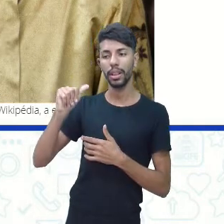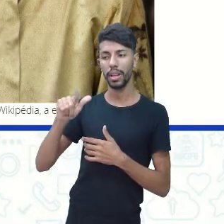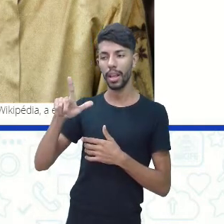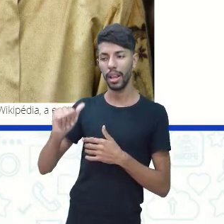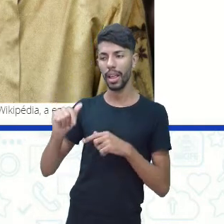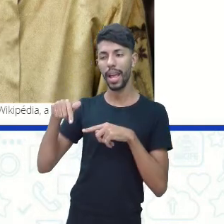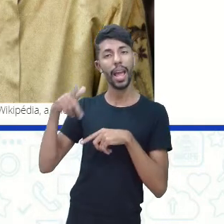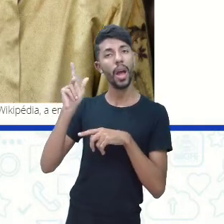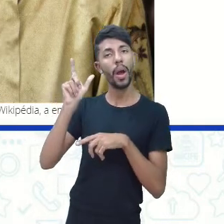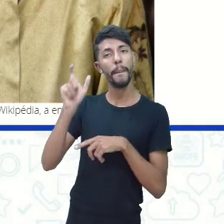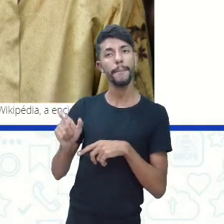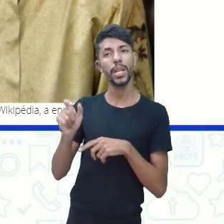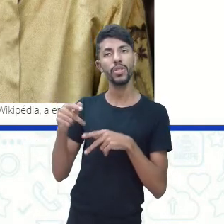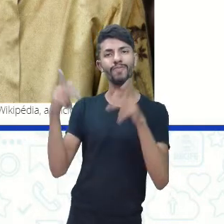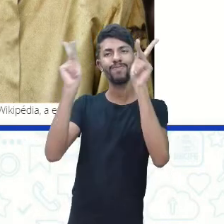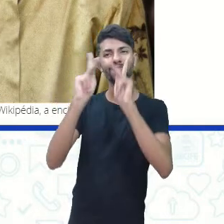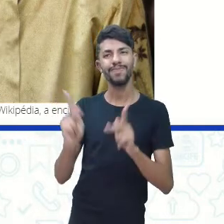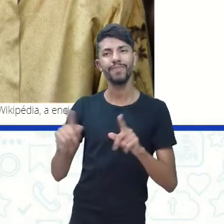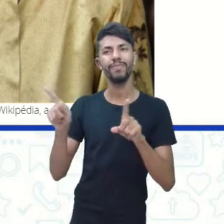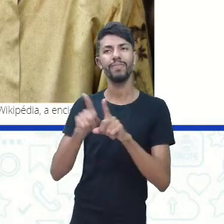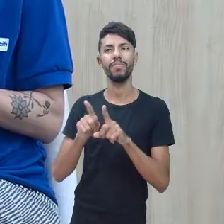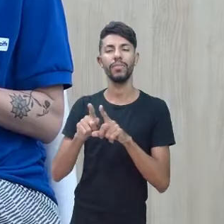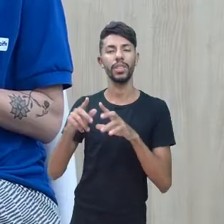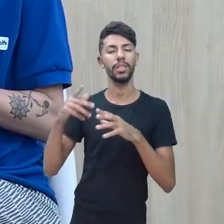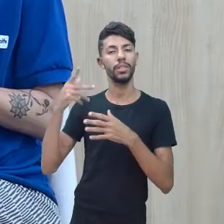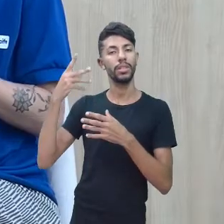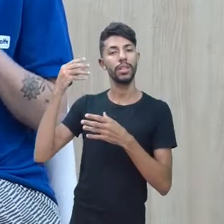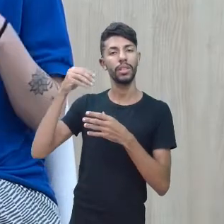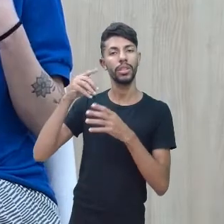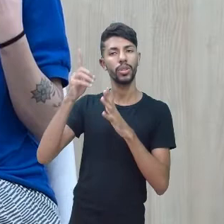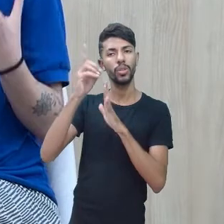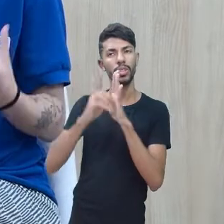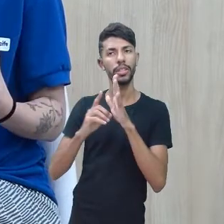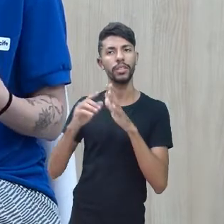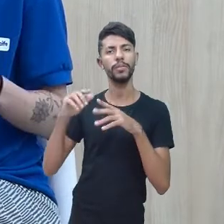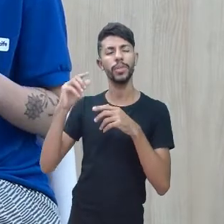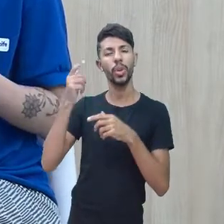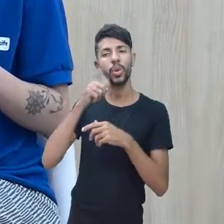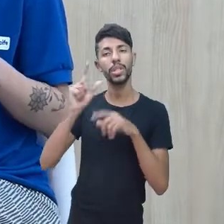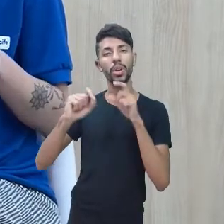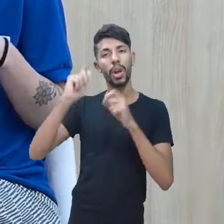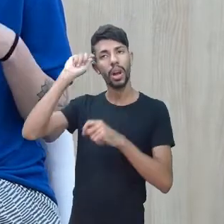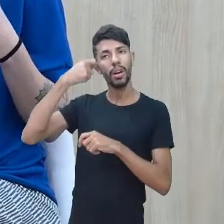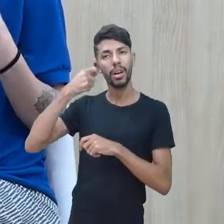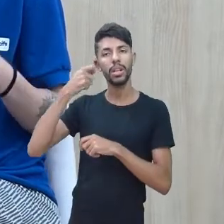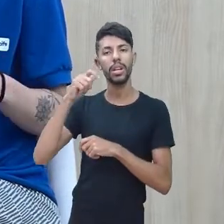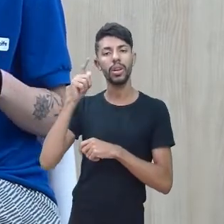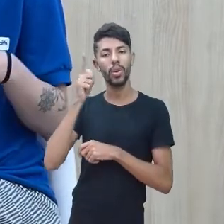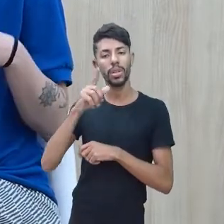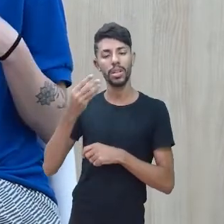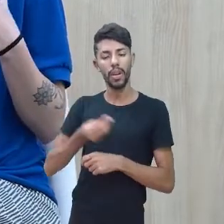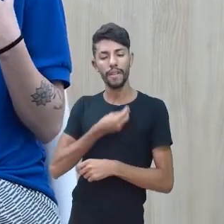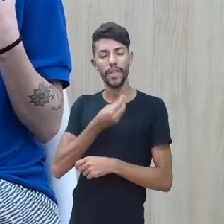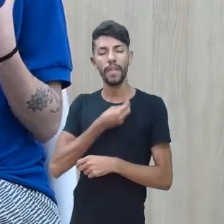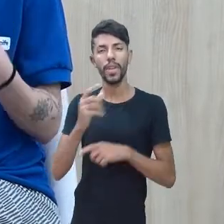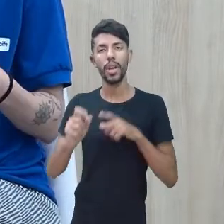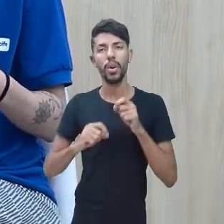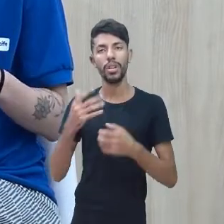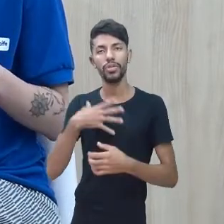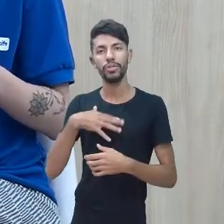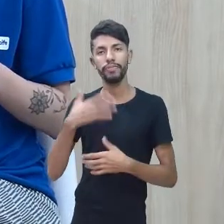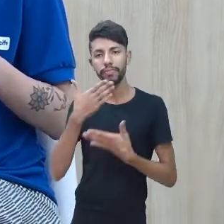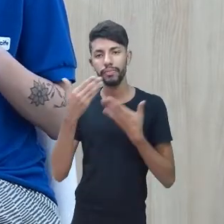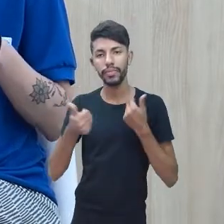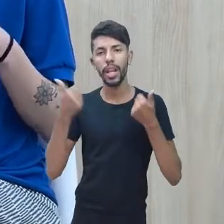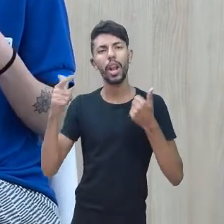e onde os negros pudessem viver de uma forma melhor, né, com a qualidade, onde tivesse